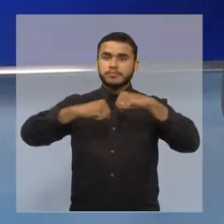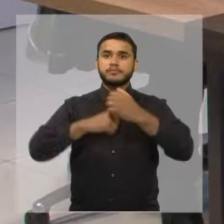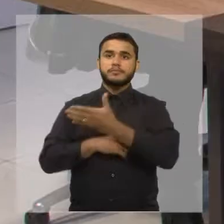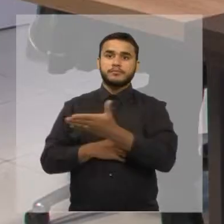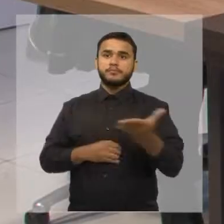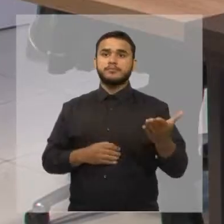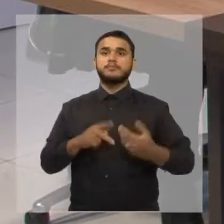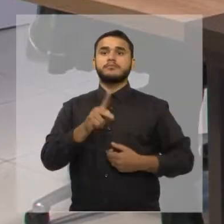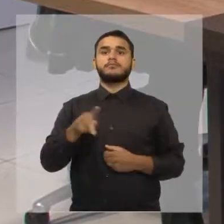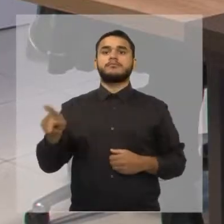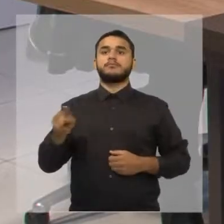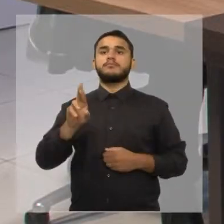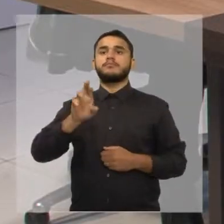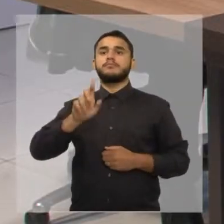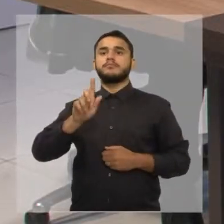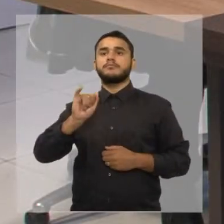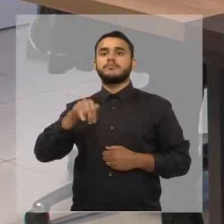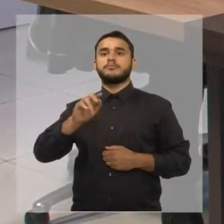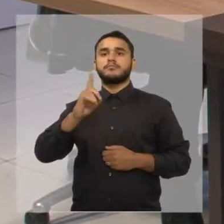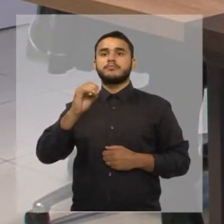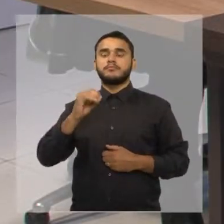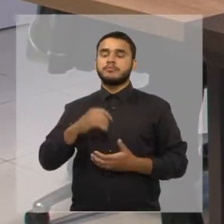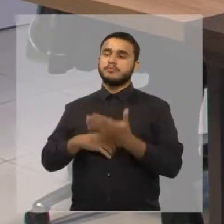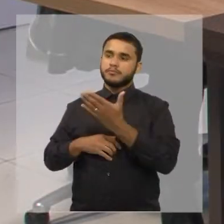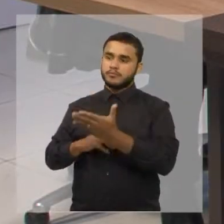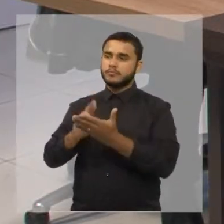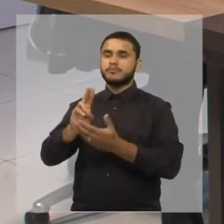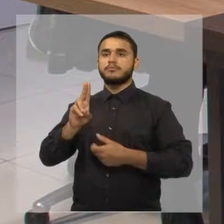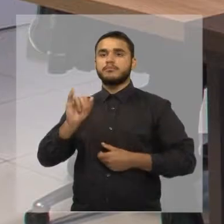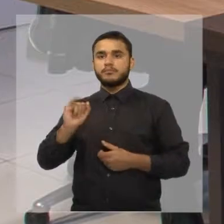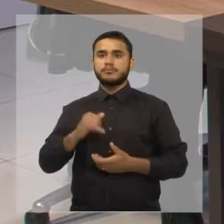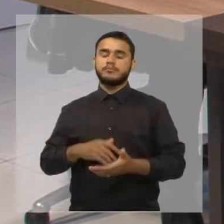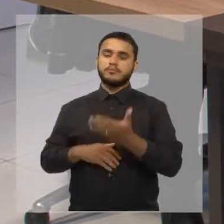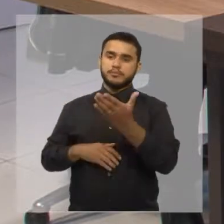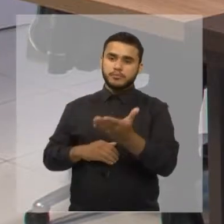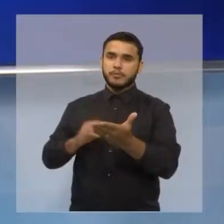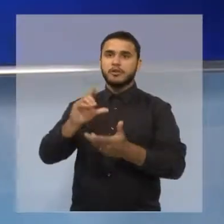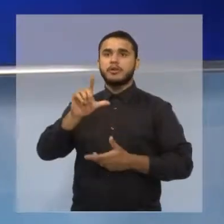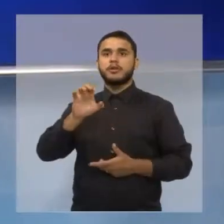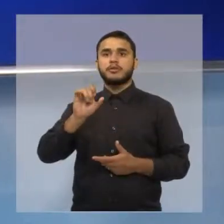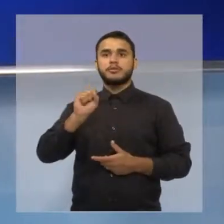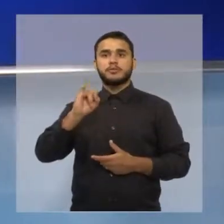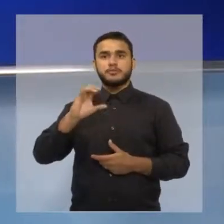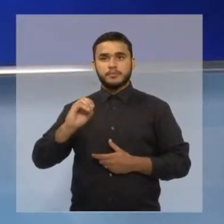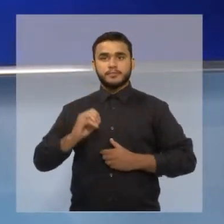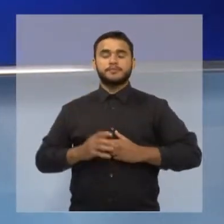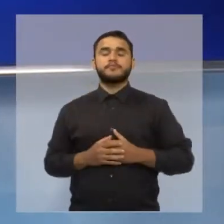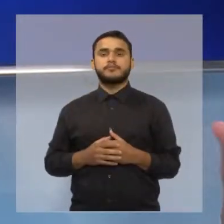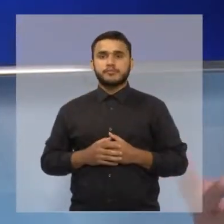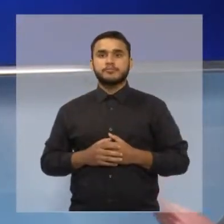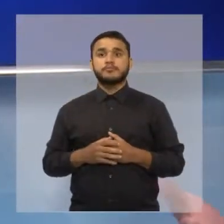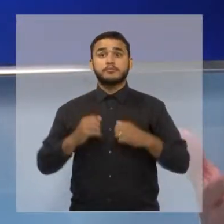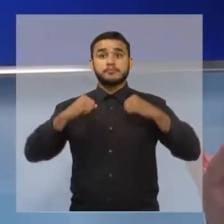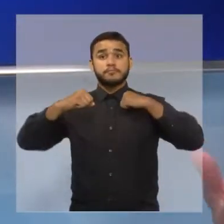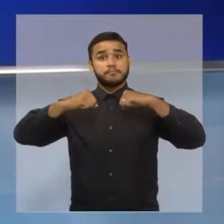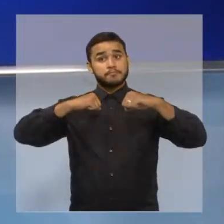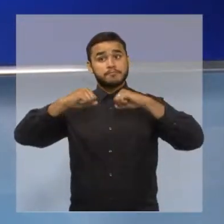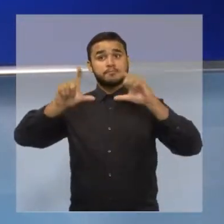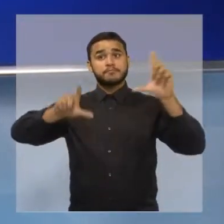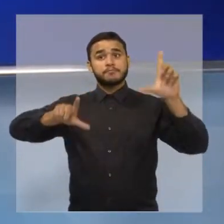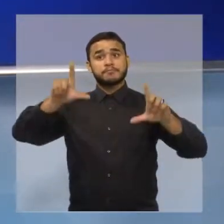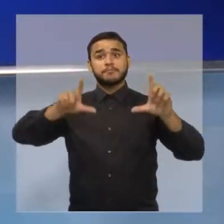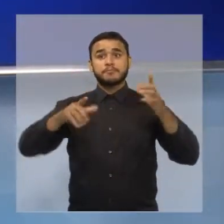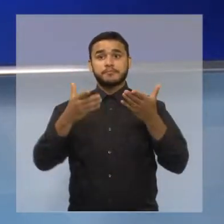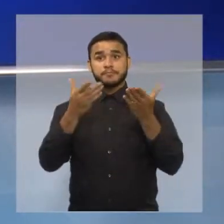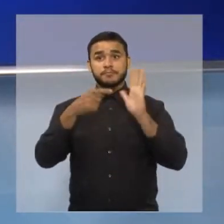aqui os professores Reginaldo Vasconcelos, Rui Martinho Rodrigues e Clésio Arruda, o debate na televisão está bom, está enriquecedor,